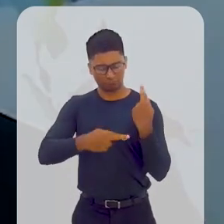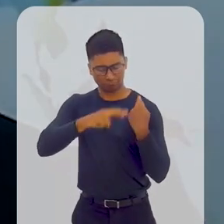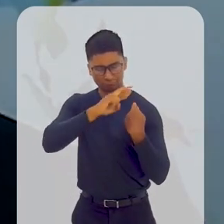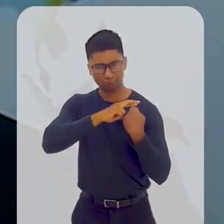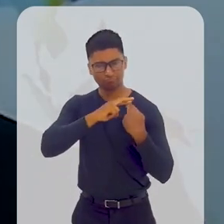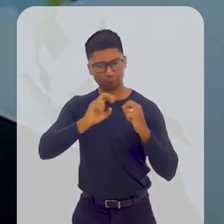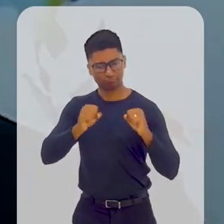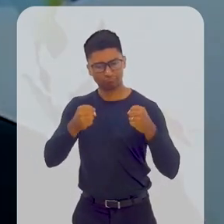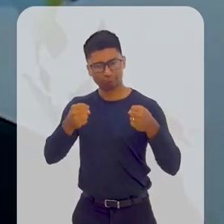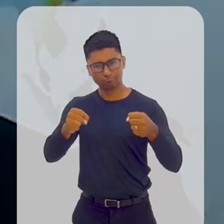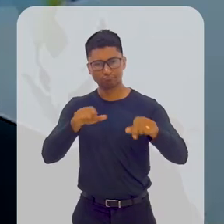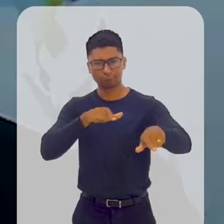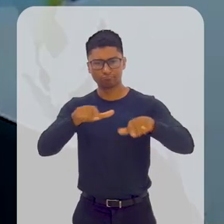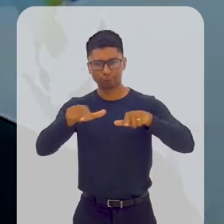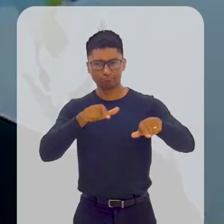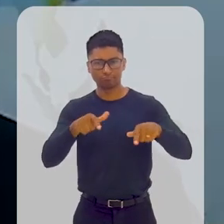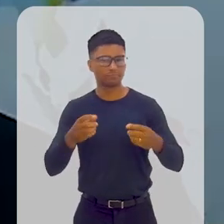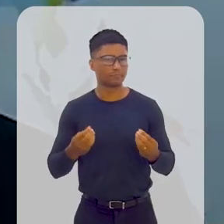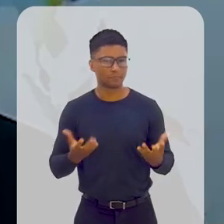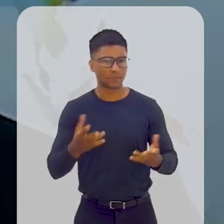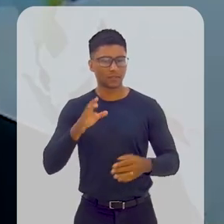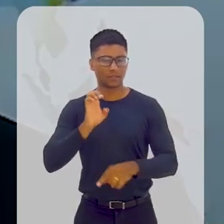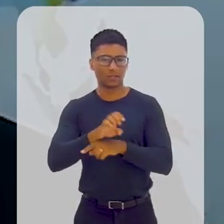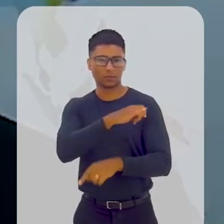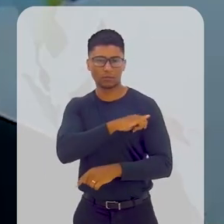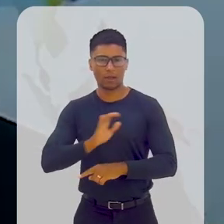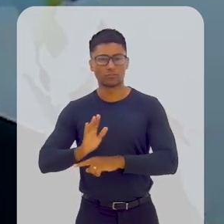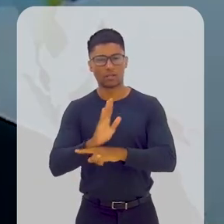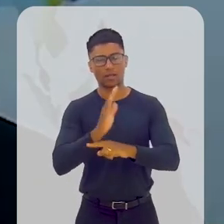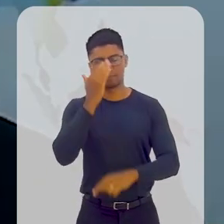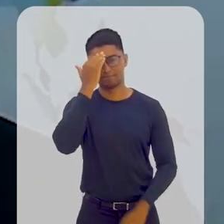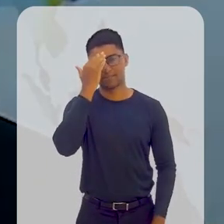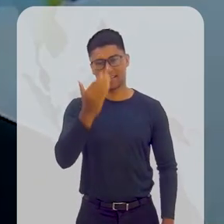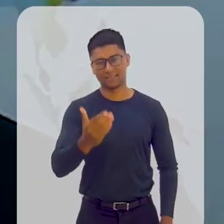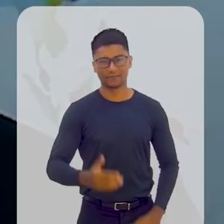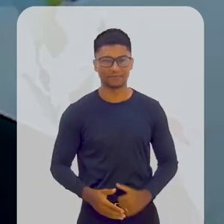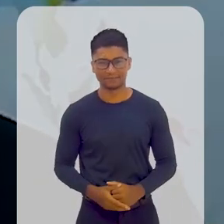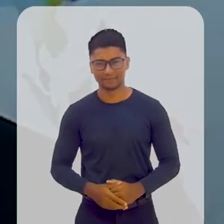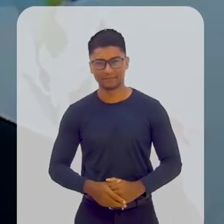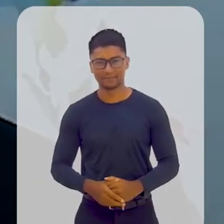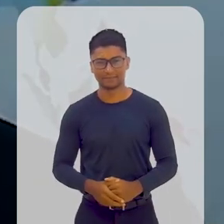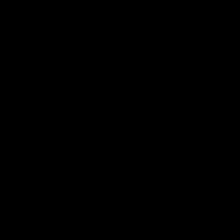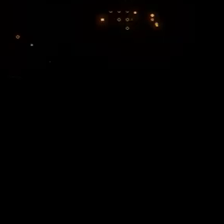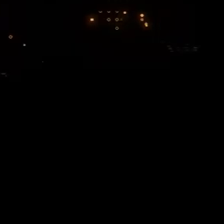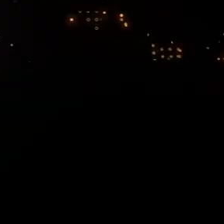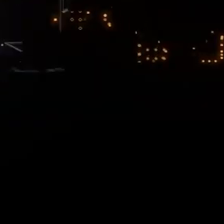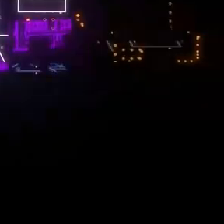responsiva e proativa em prol do Estado do Rio de Janeiro. Muito obrigado a você.